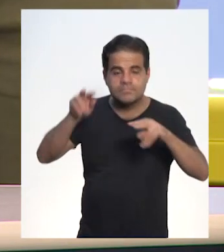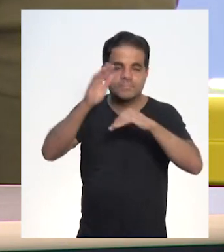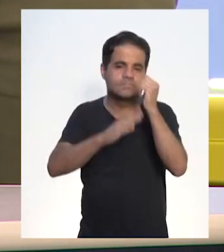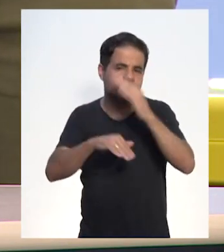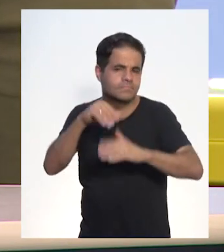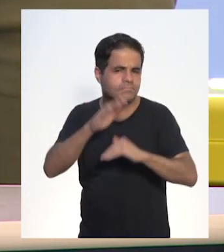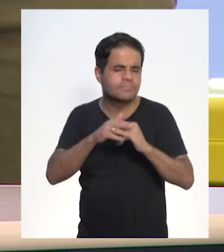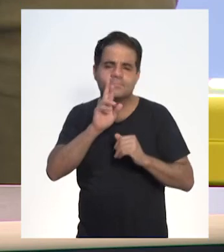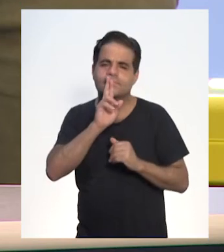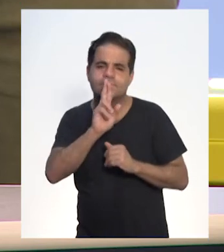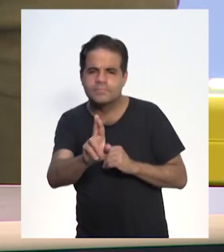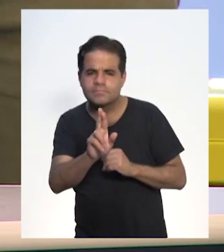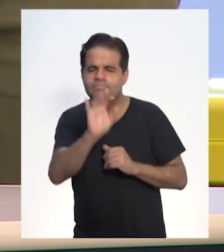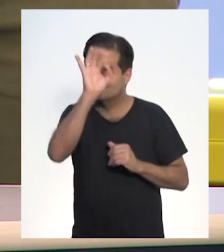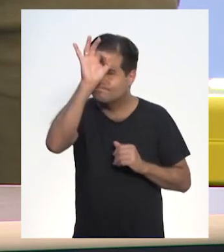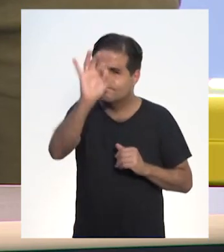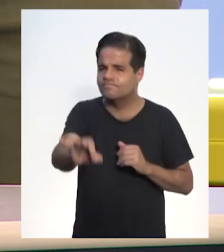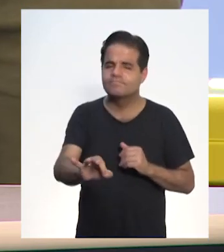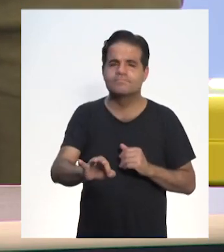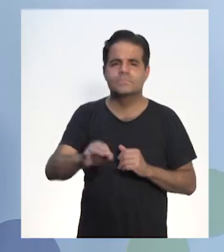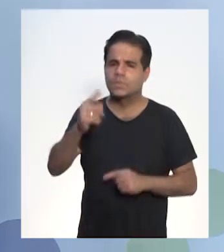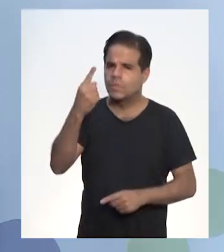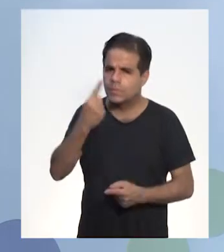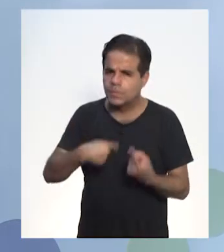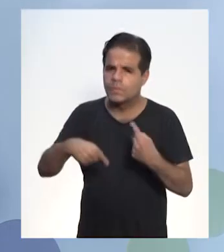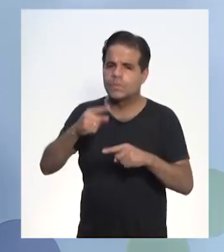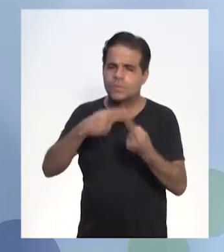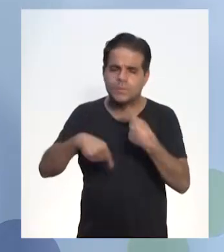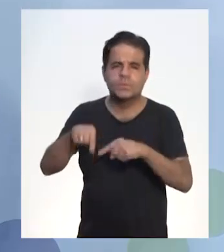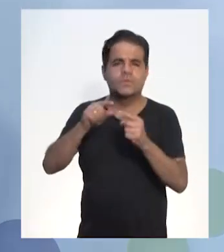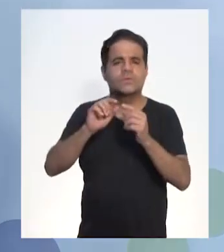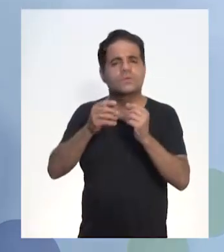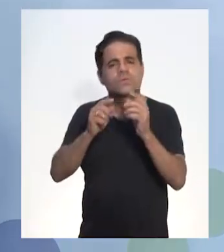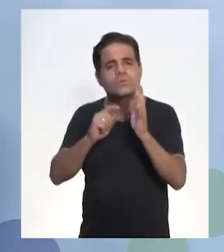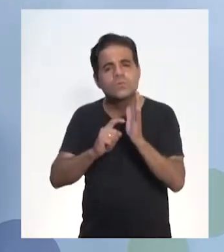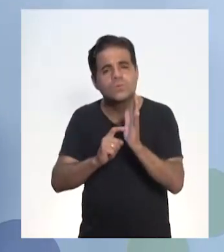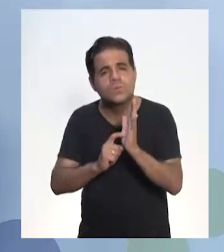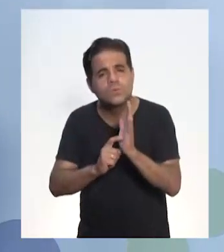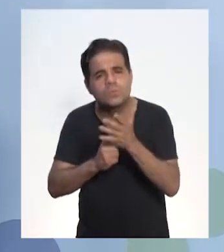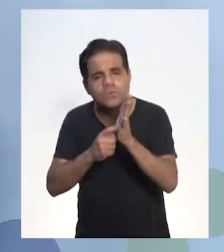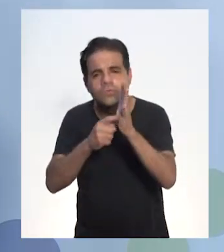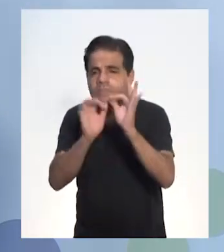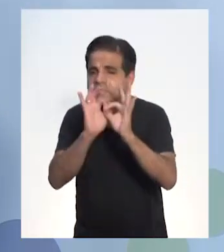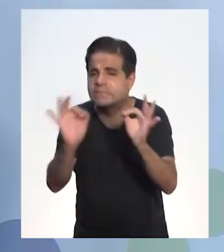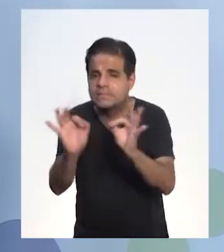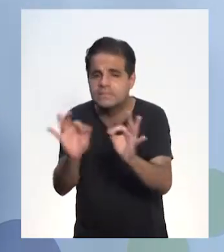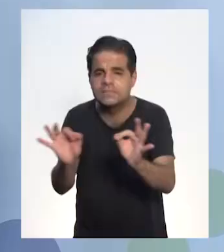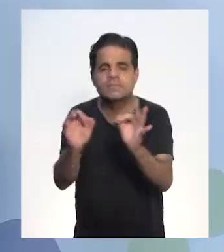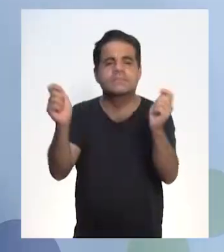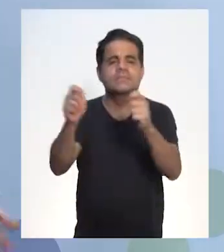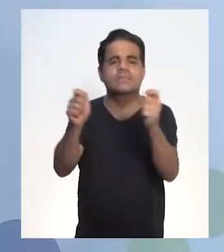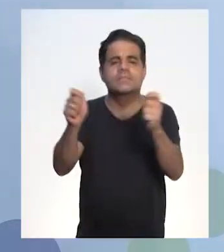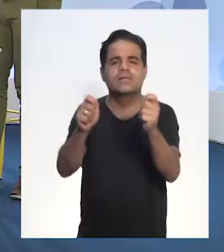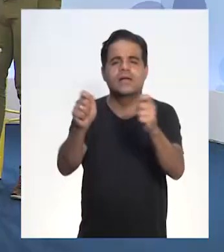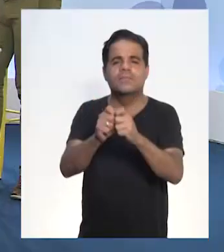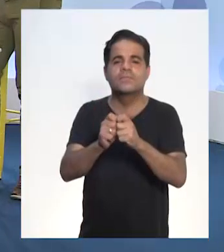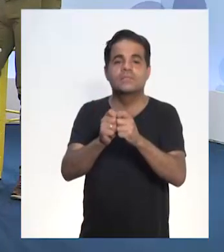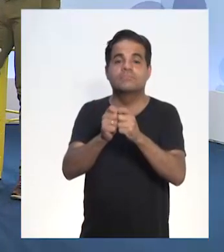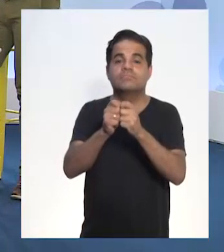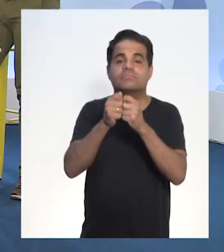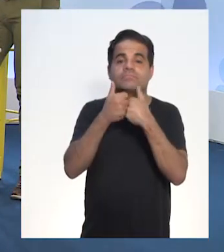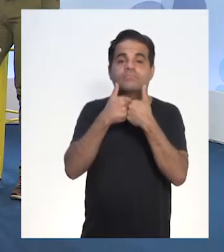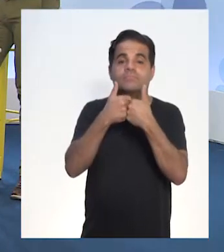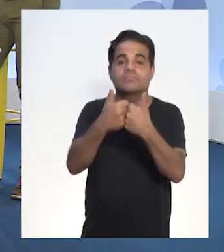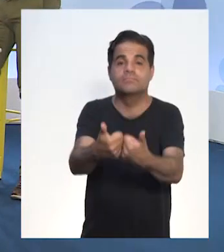a resposta correta aí. Ele correndo, né? Muito bem, um motor simples de fazer, né? E aí pode verificar isso. Muito legal. Então assim a